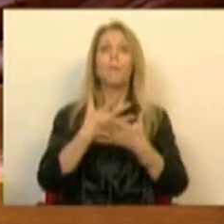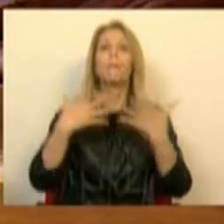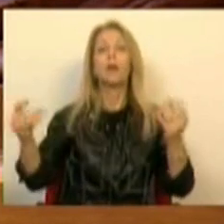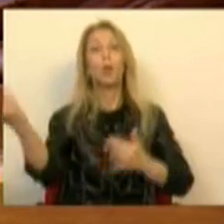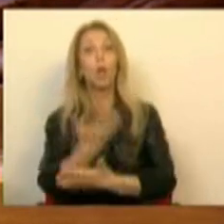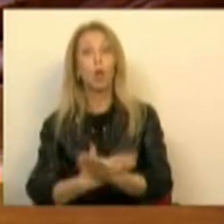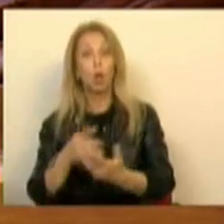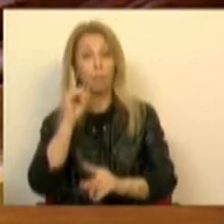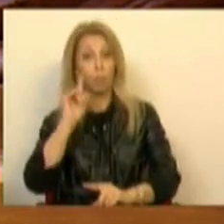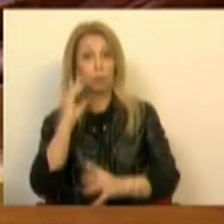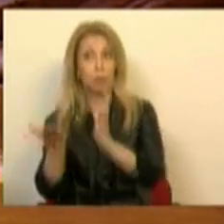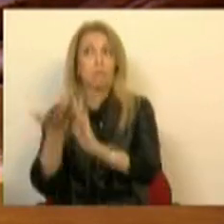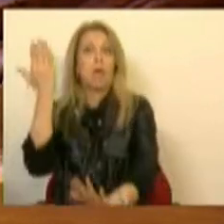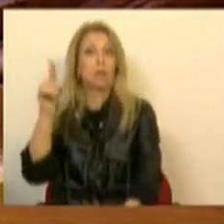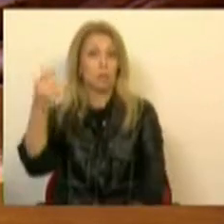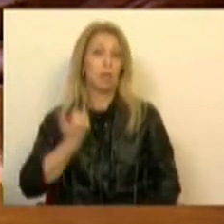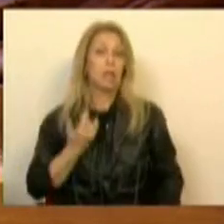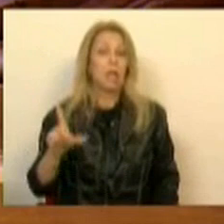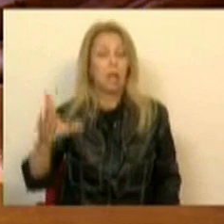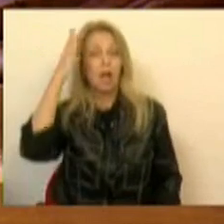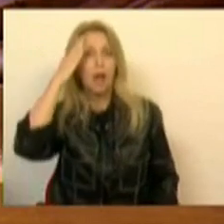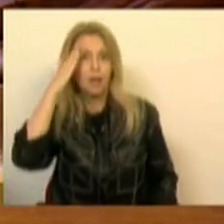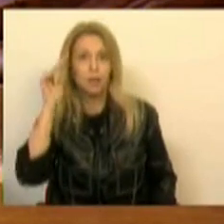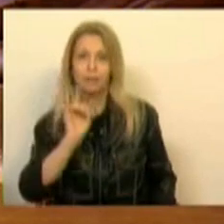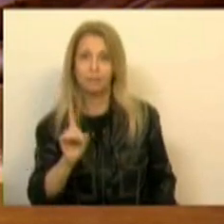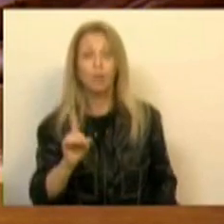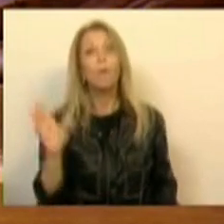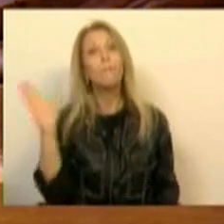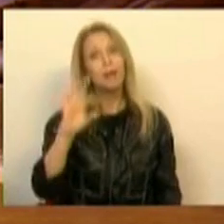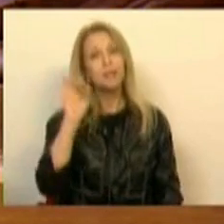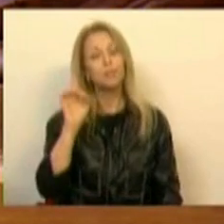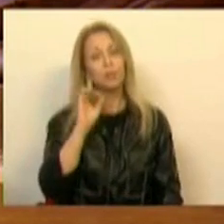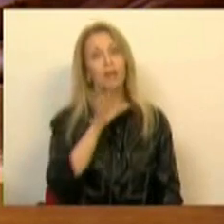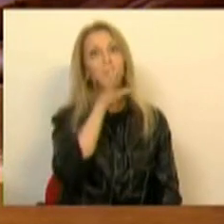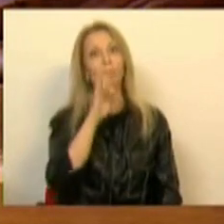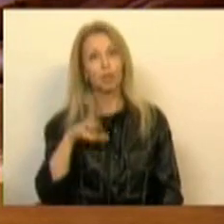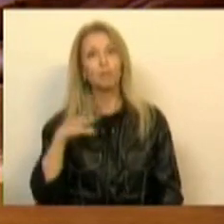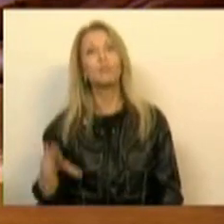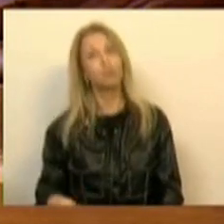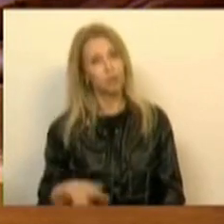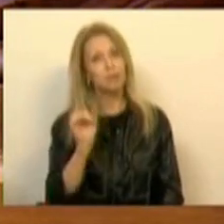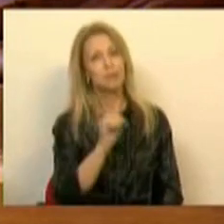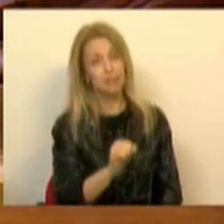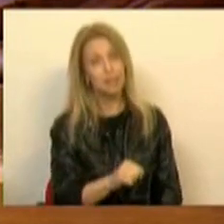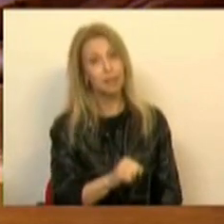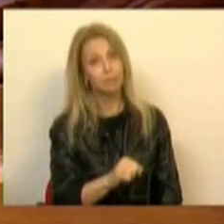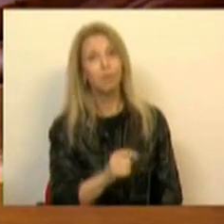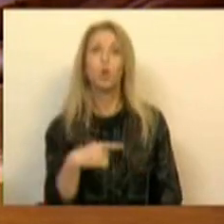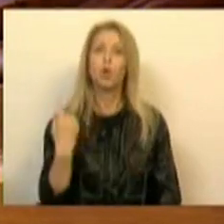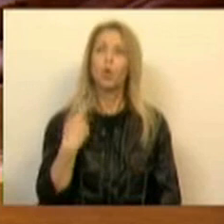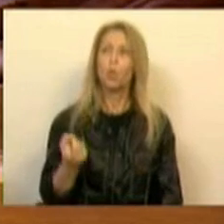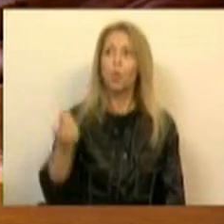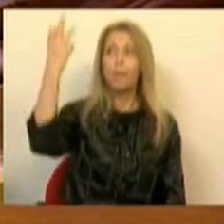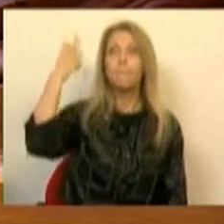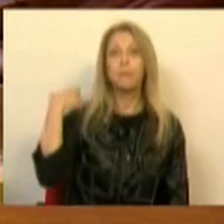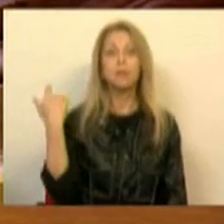iniciativa liberal, mas que é certamente o mais relevante para as famílias portuguesas, o ano passado nós